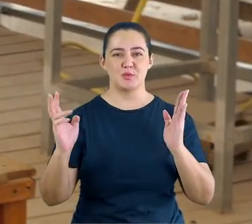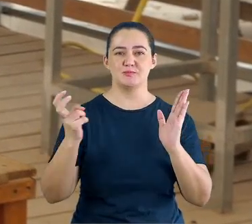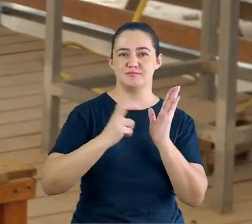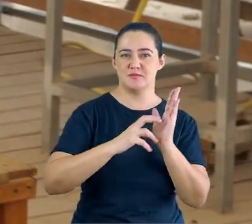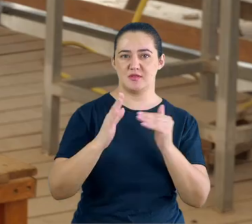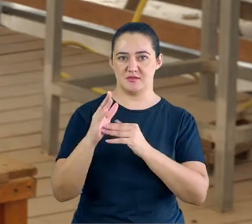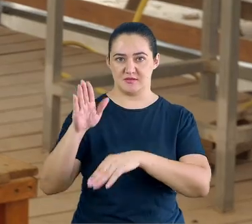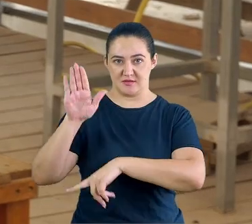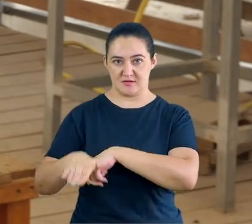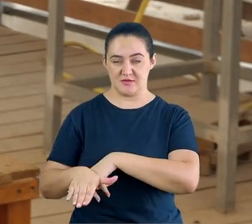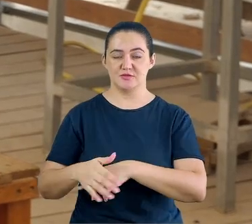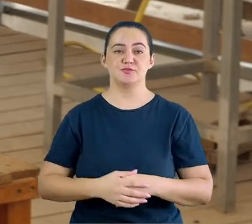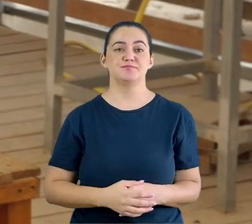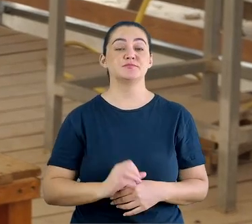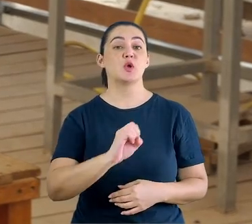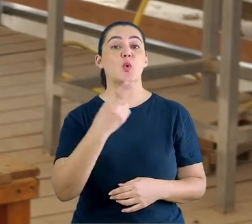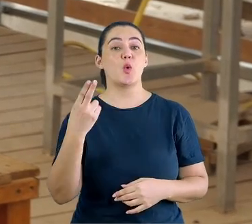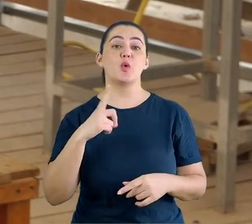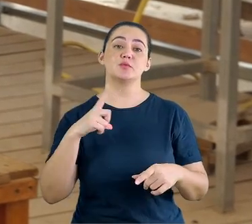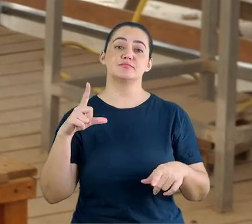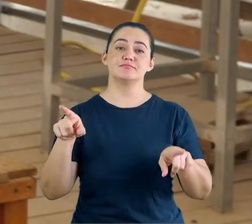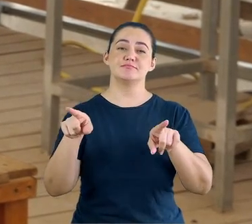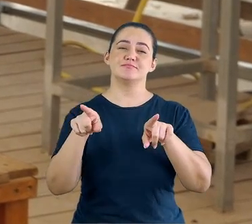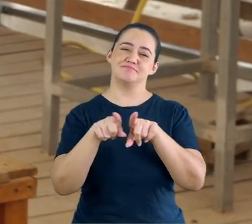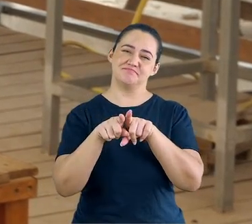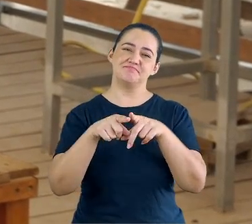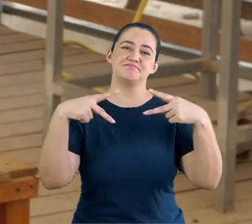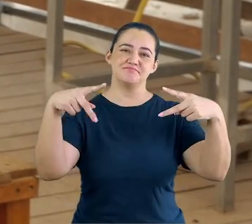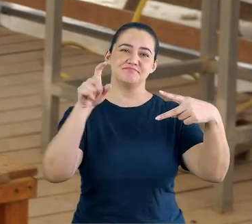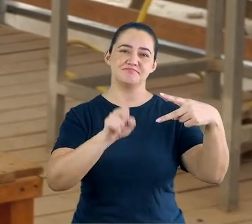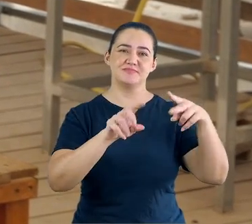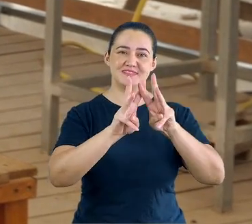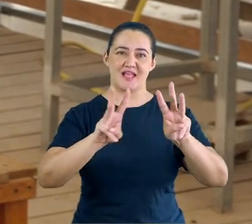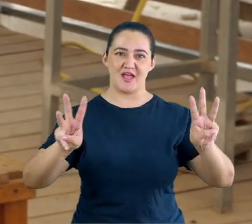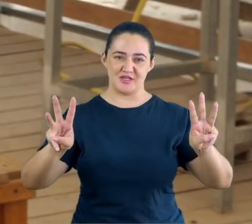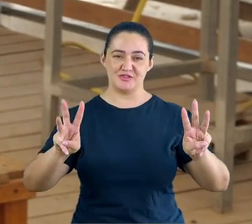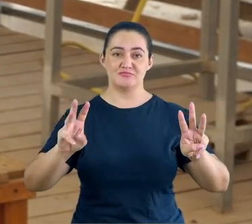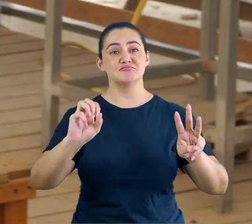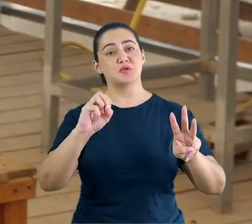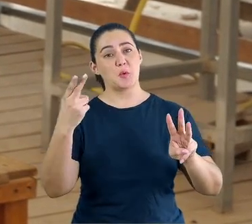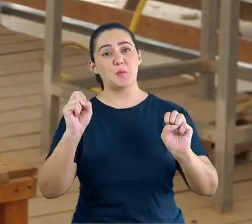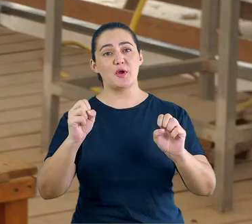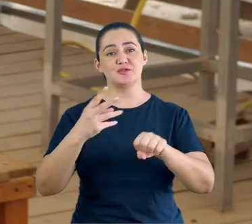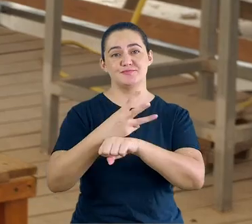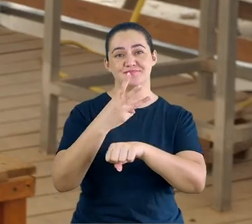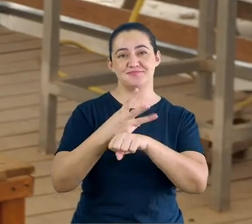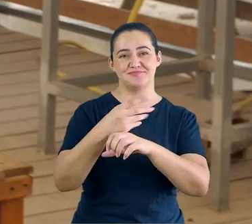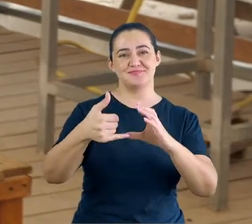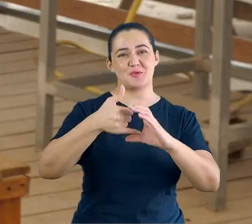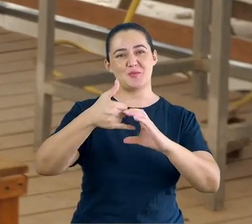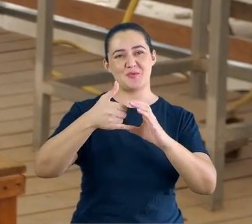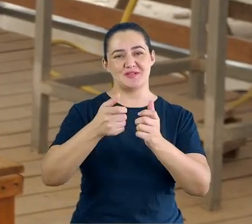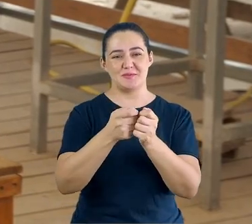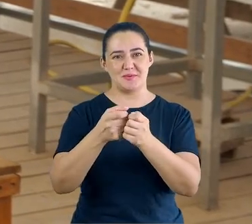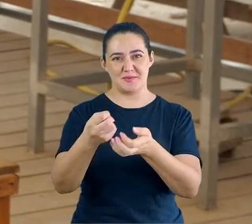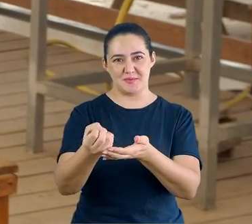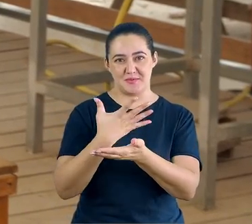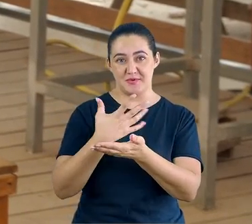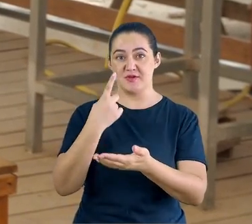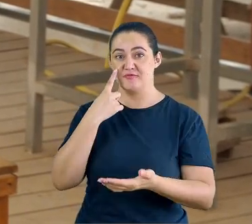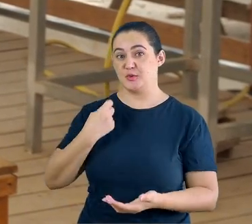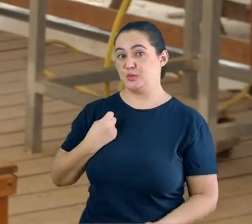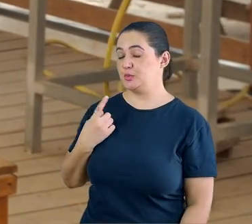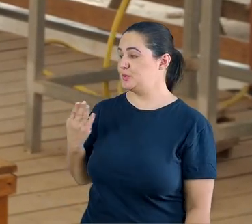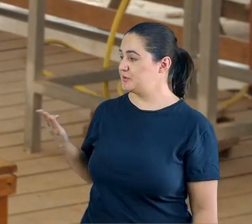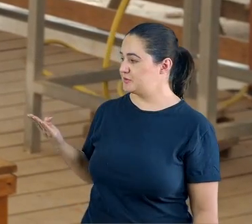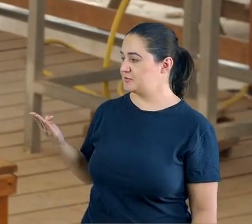12 21 27 3121 ou pelo site biblia.com.br. Se preferir, mande uma mensagem pelo nosso WhatsApp que